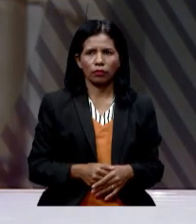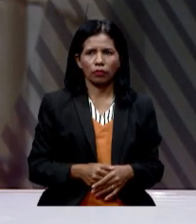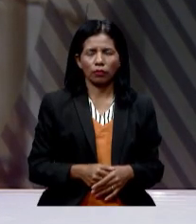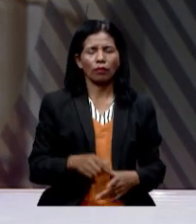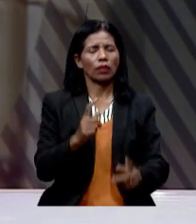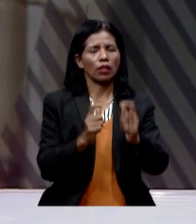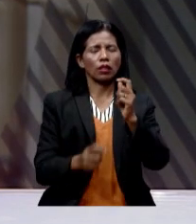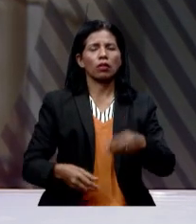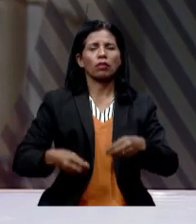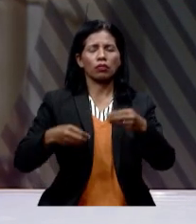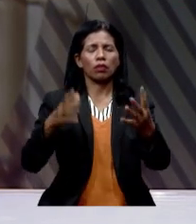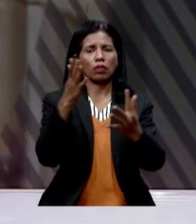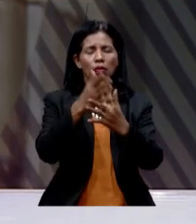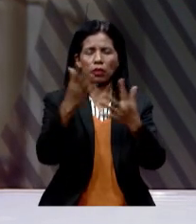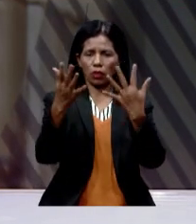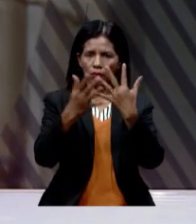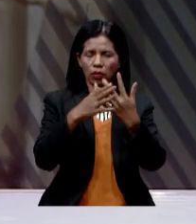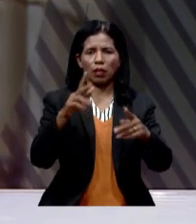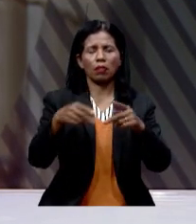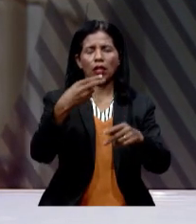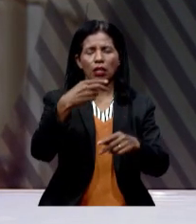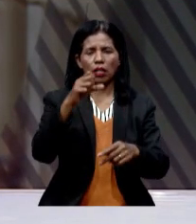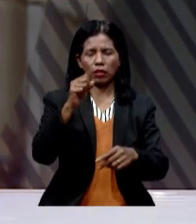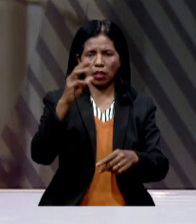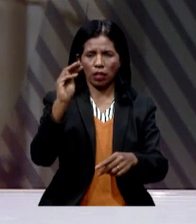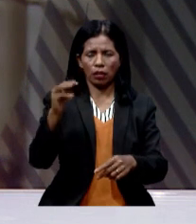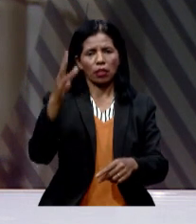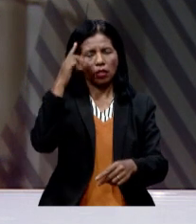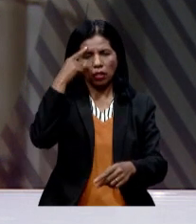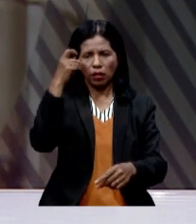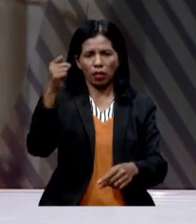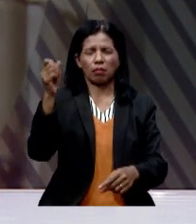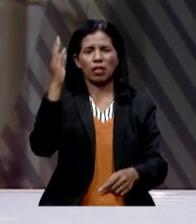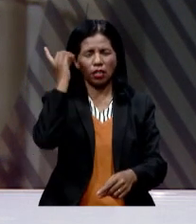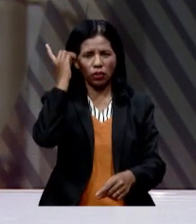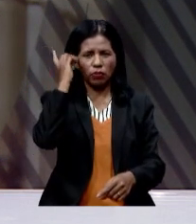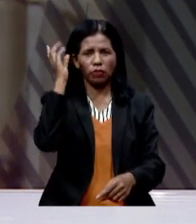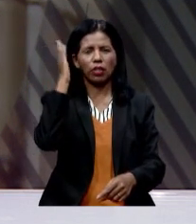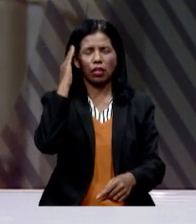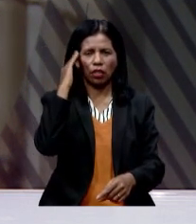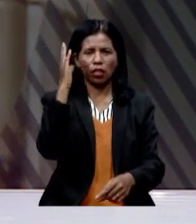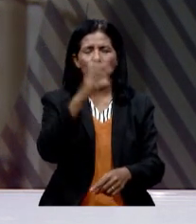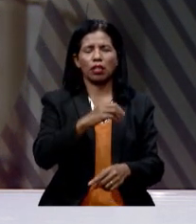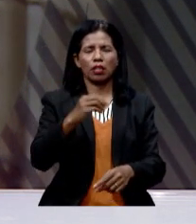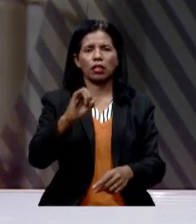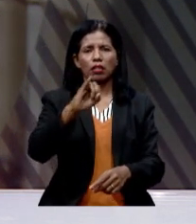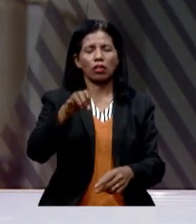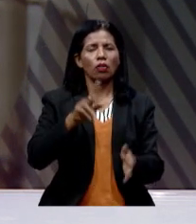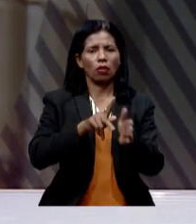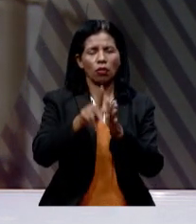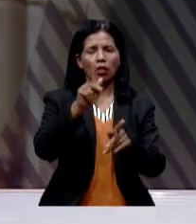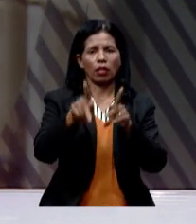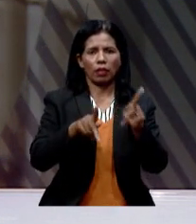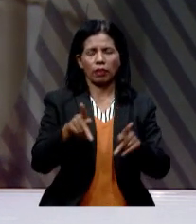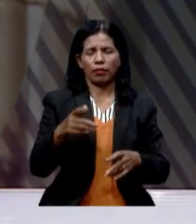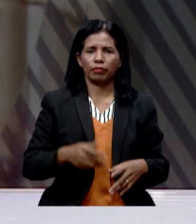Tribunal aplica prisão preventiva para Guido HSM. Tamadis confia envolve a caso homicídio Isaac Sinaraia.